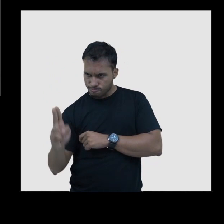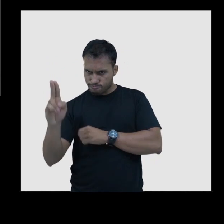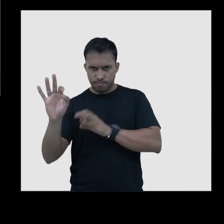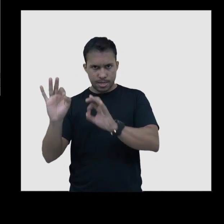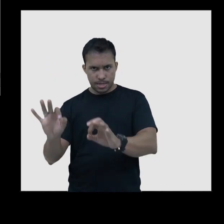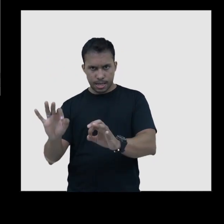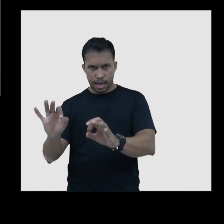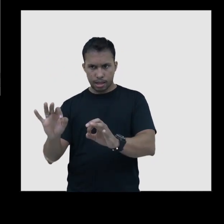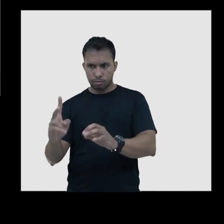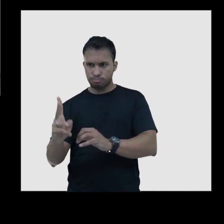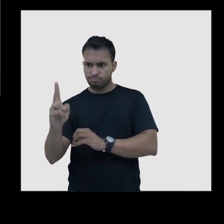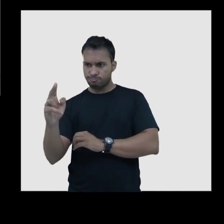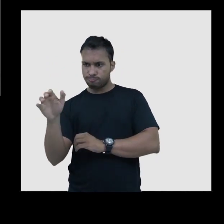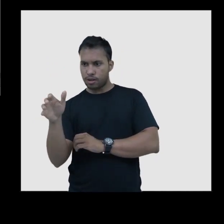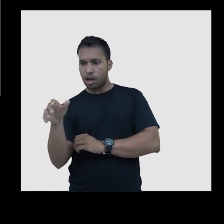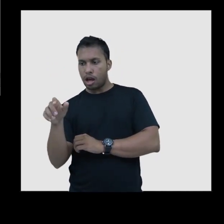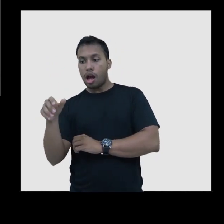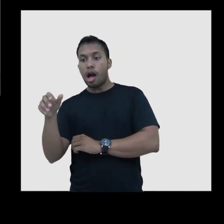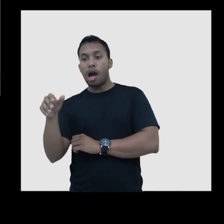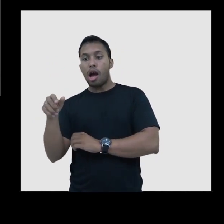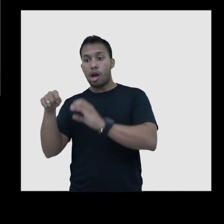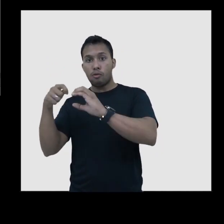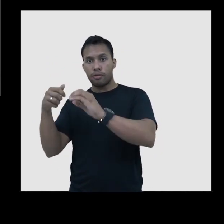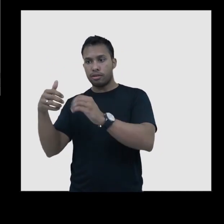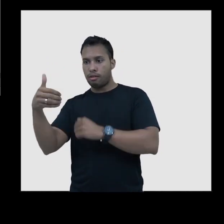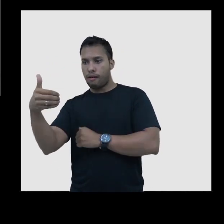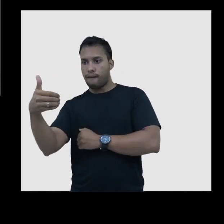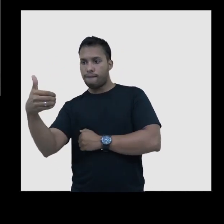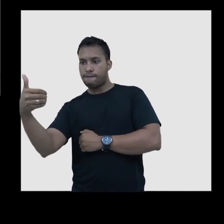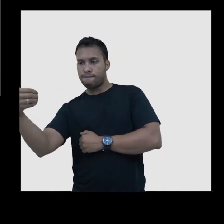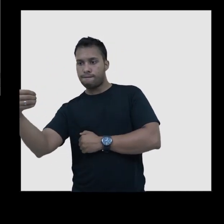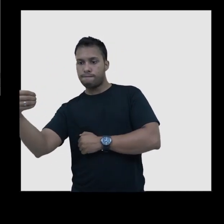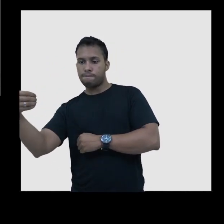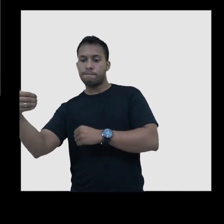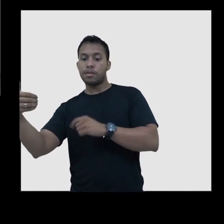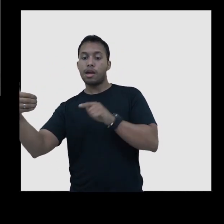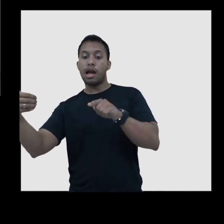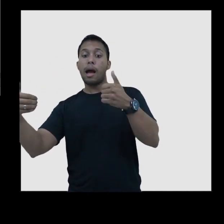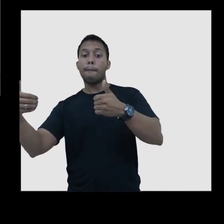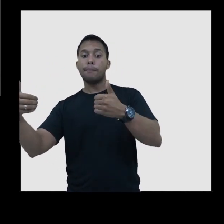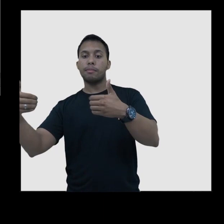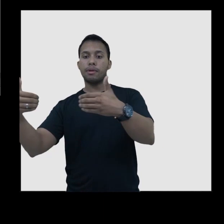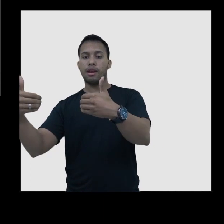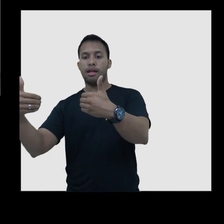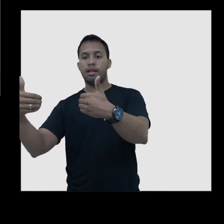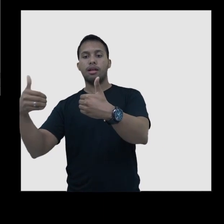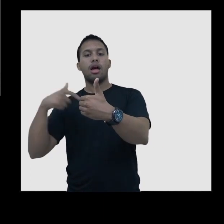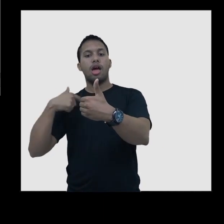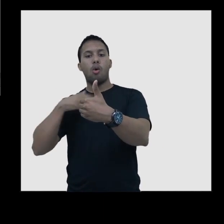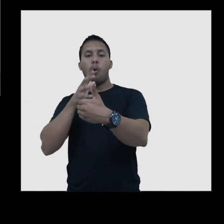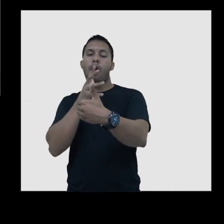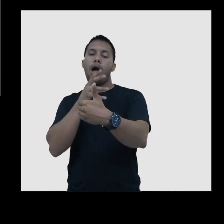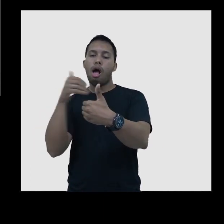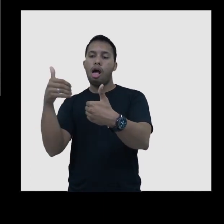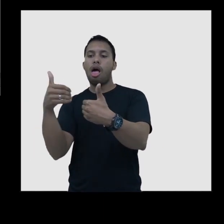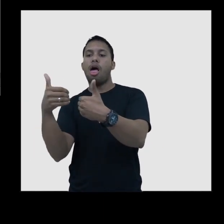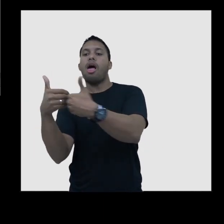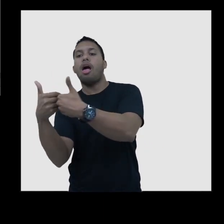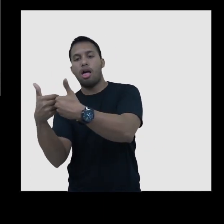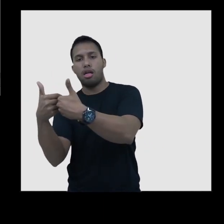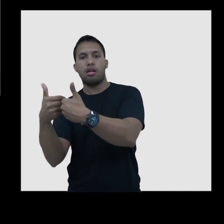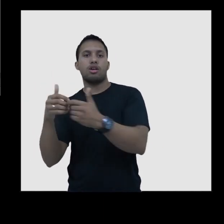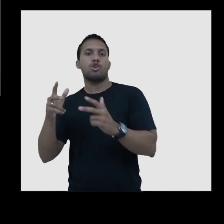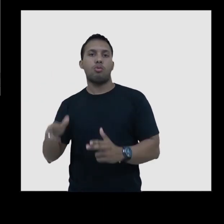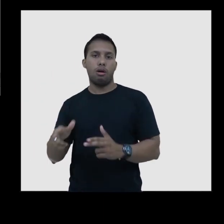no ponto pretendido, empurrou um pouquinho o vídeo anterior um pouco mais para frente, e a primeira parte do vídeo